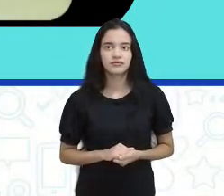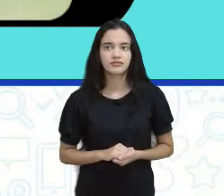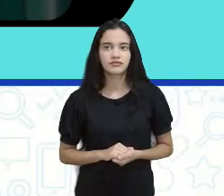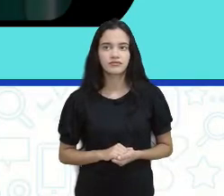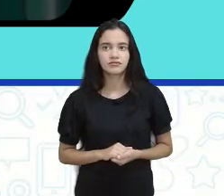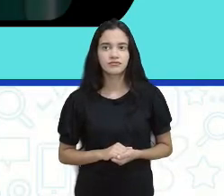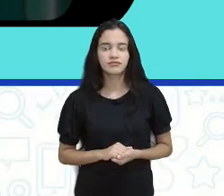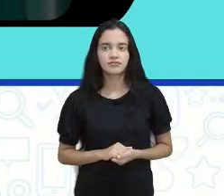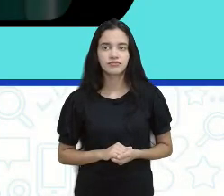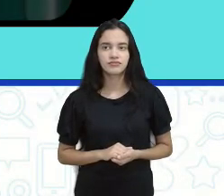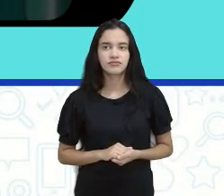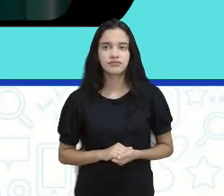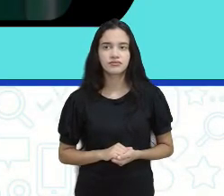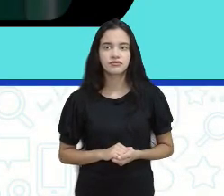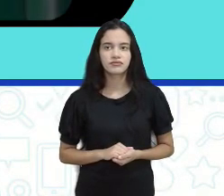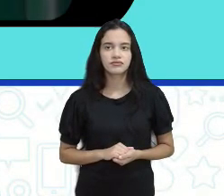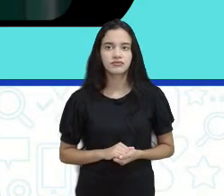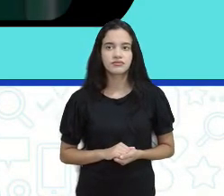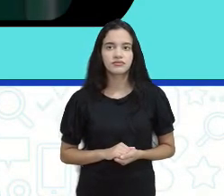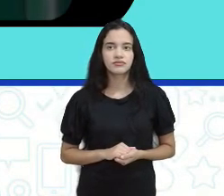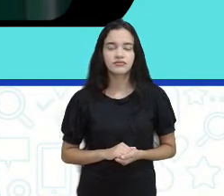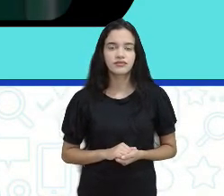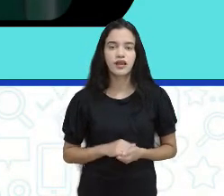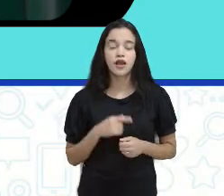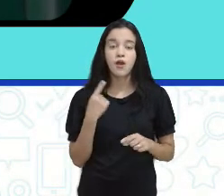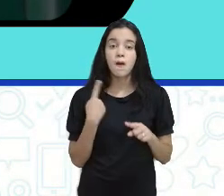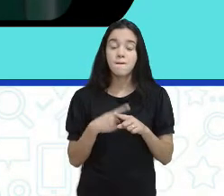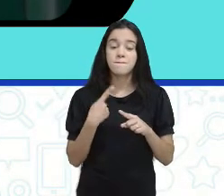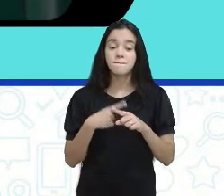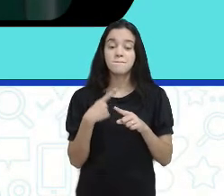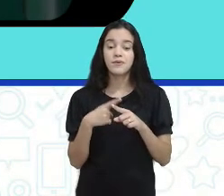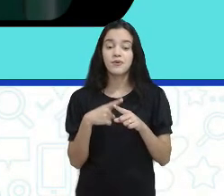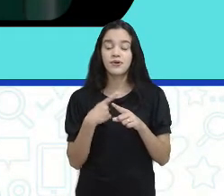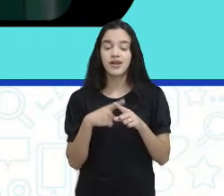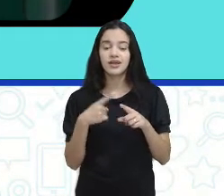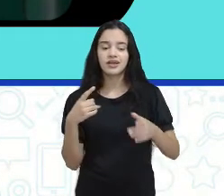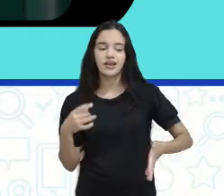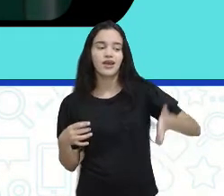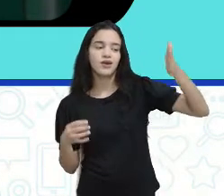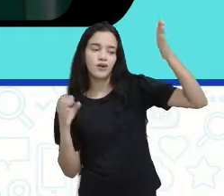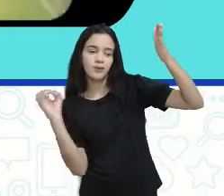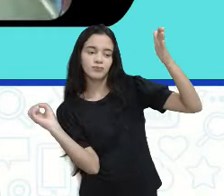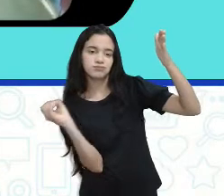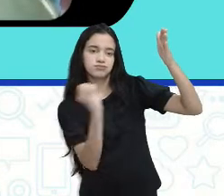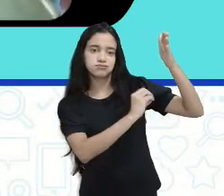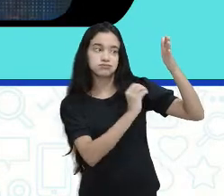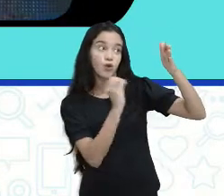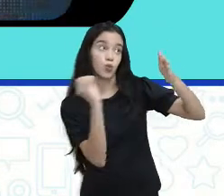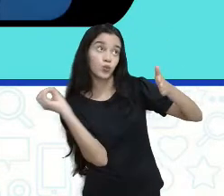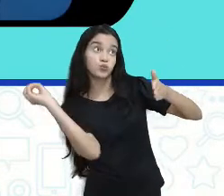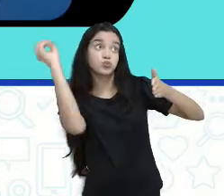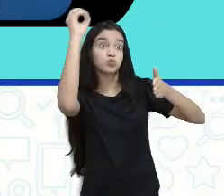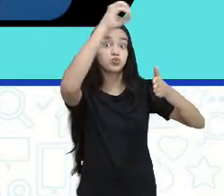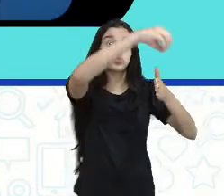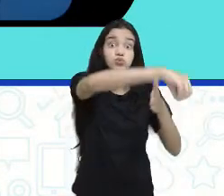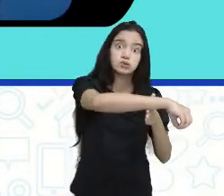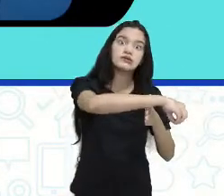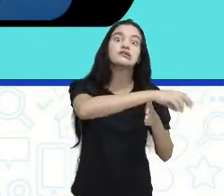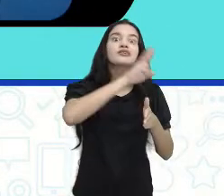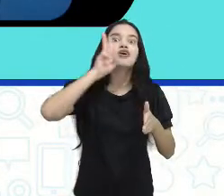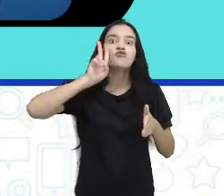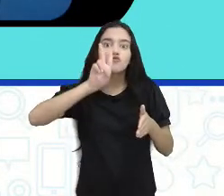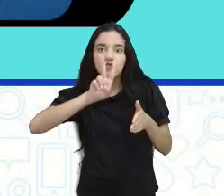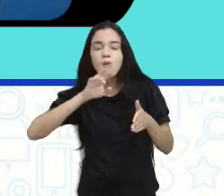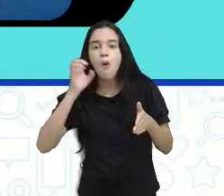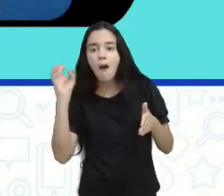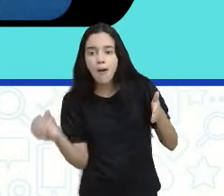saindo. Porque a bola bateu na parede e saiu por cima da quadra. Ele viu a bola